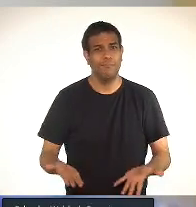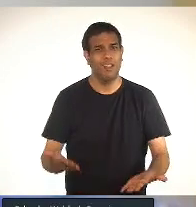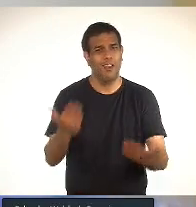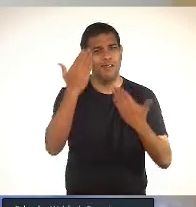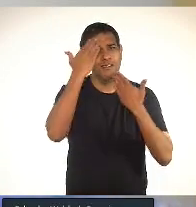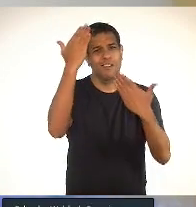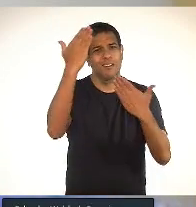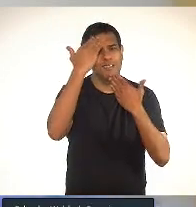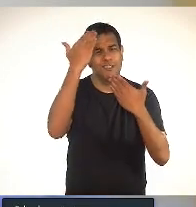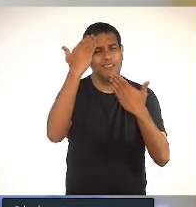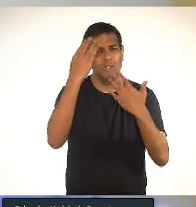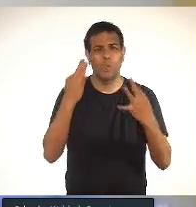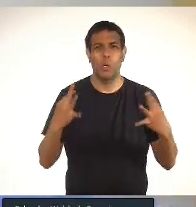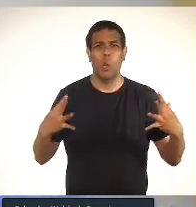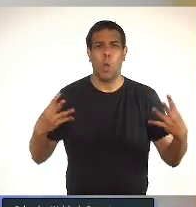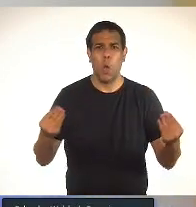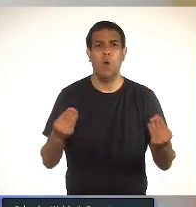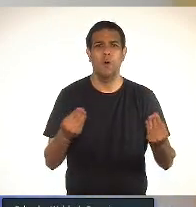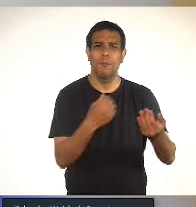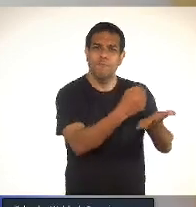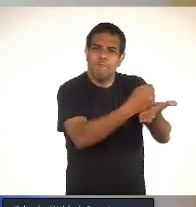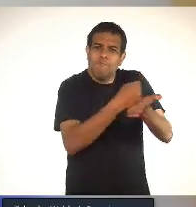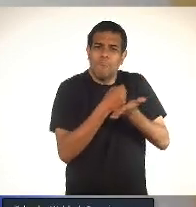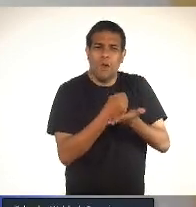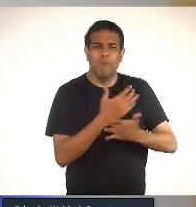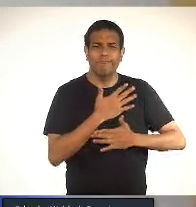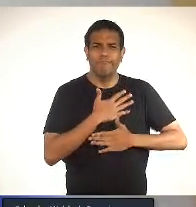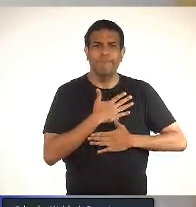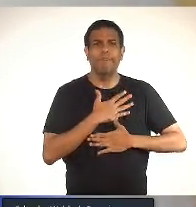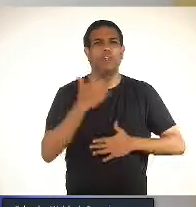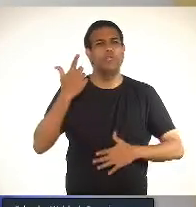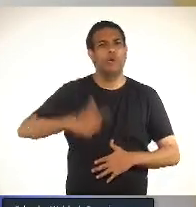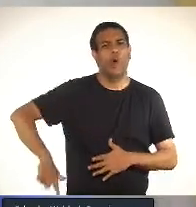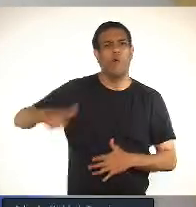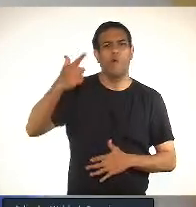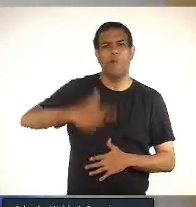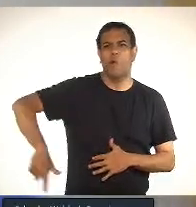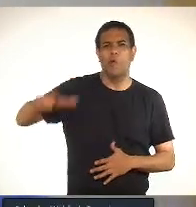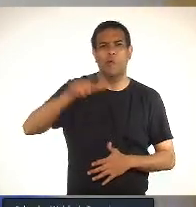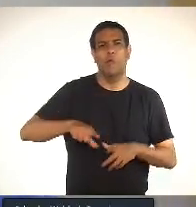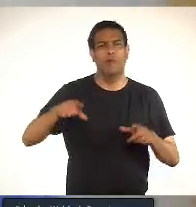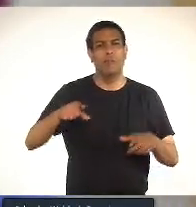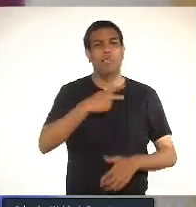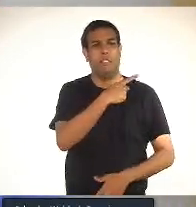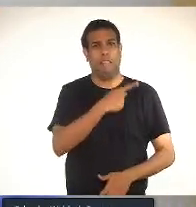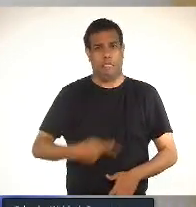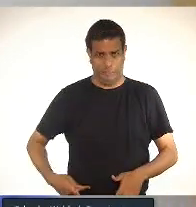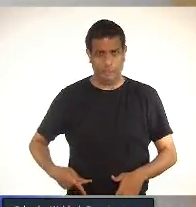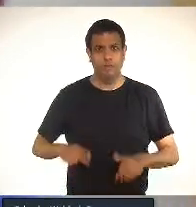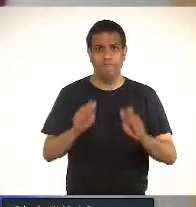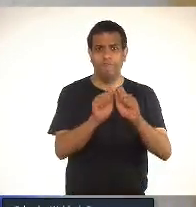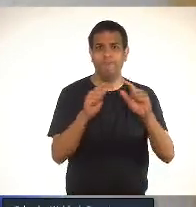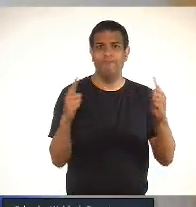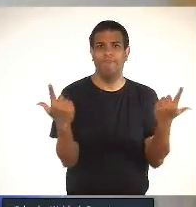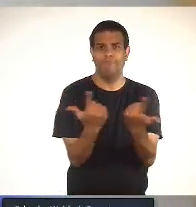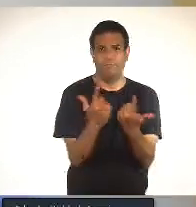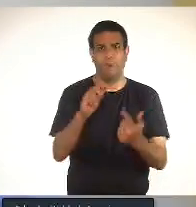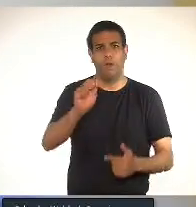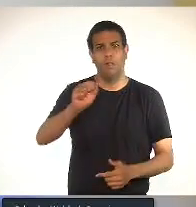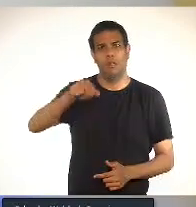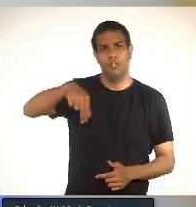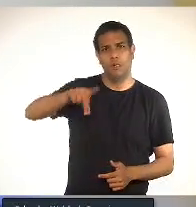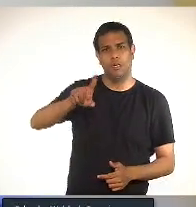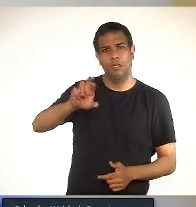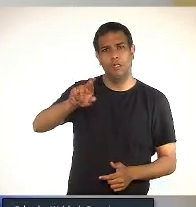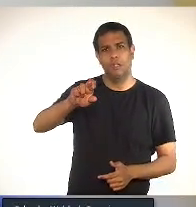agradecer, né, o apoio que vem se renovando do presidente André Siciliano. Mais uma vez,